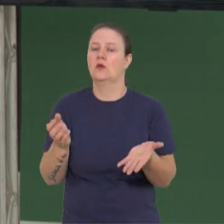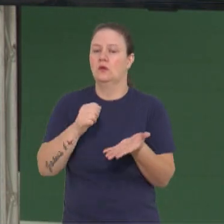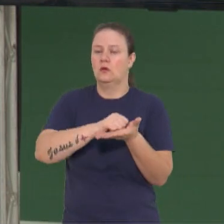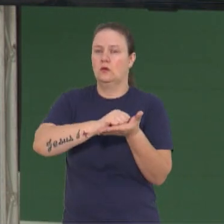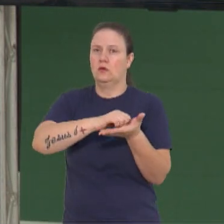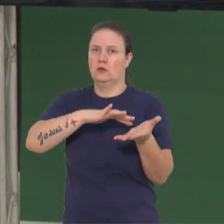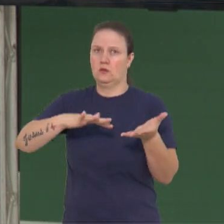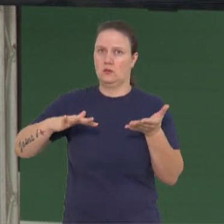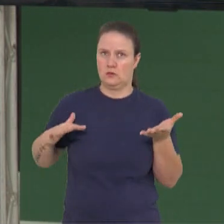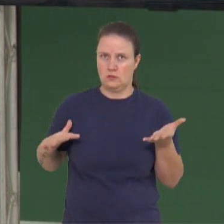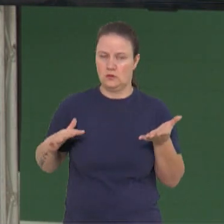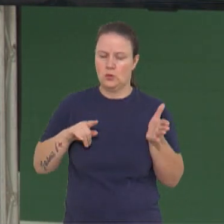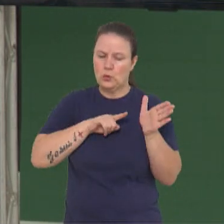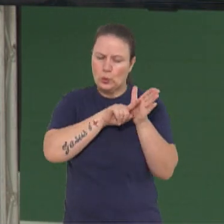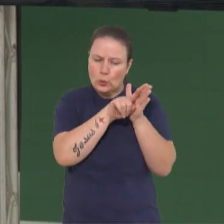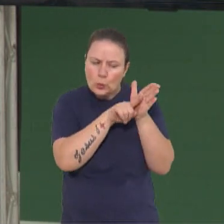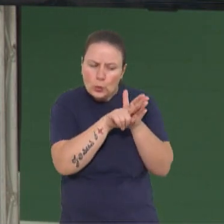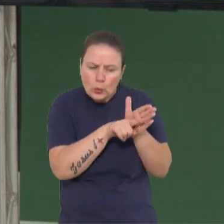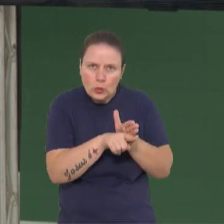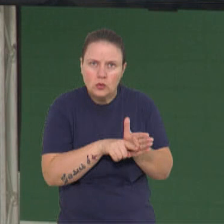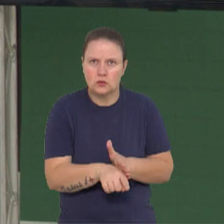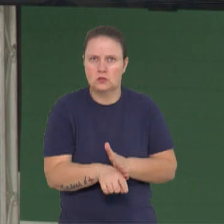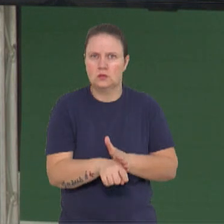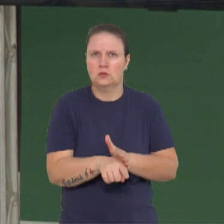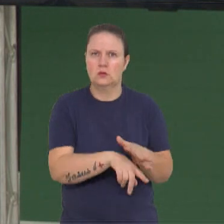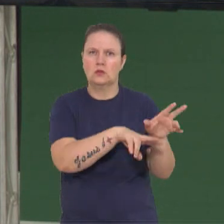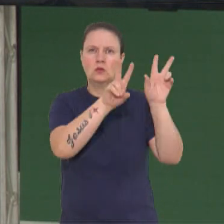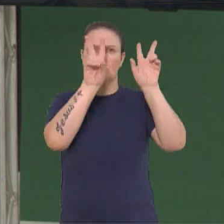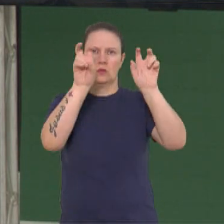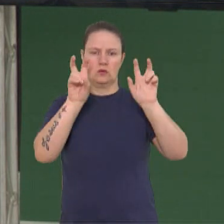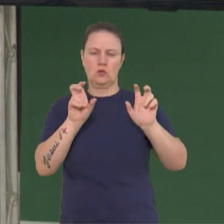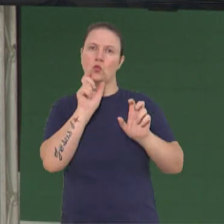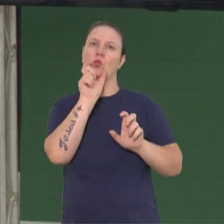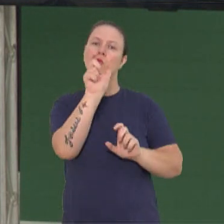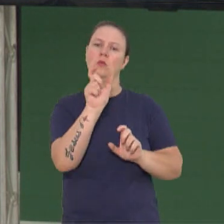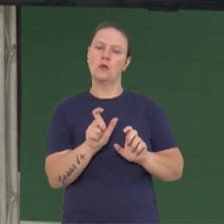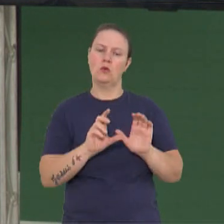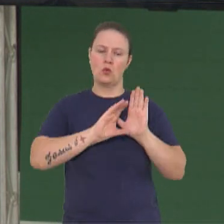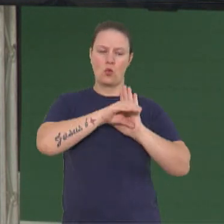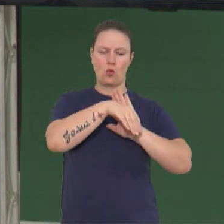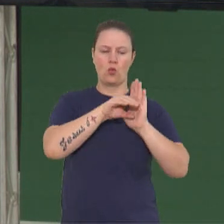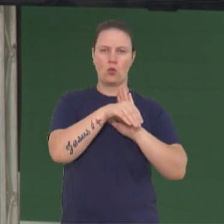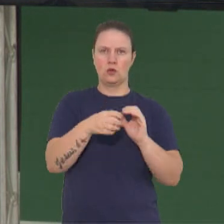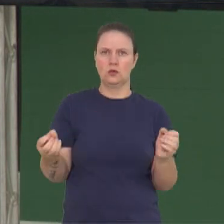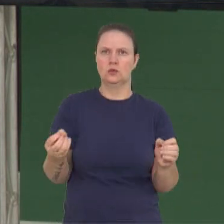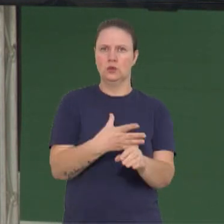Façam essa atividade de pesquisa sobre essas novas palavras, esses novos conceitos,